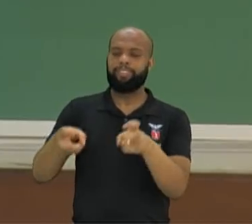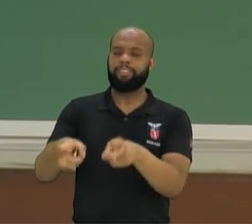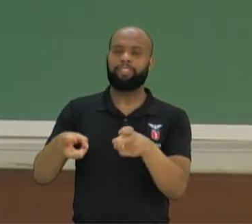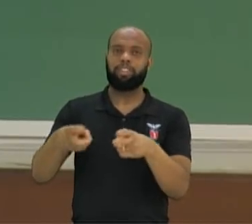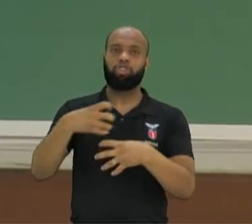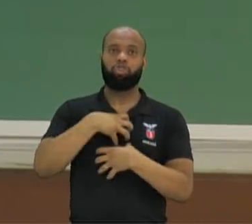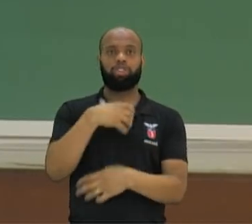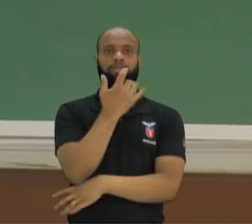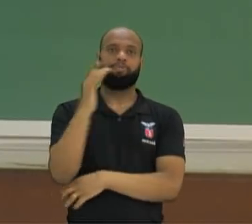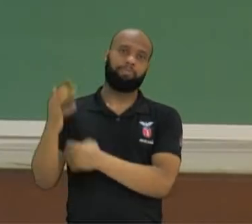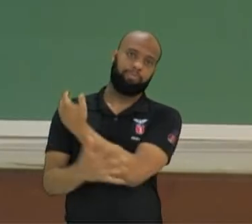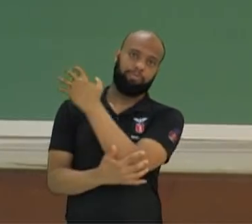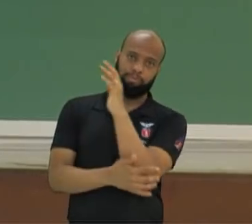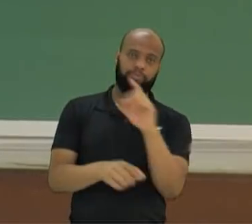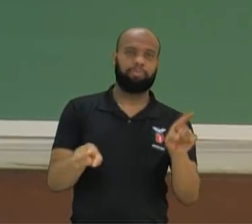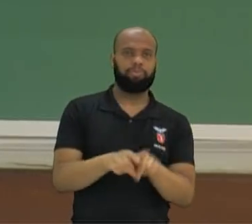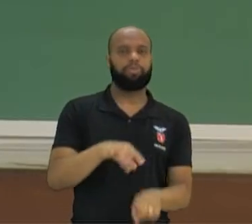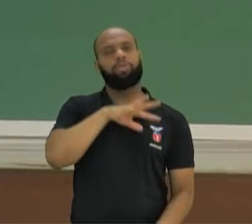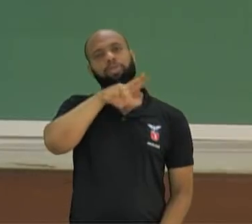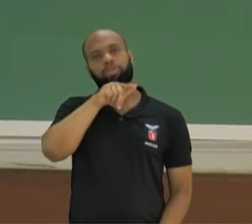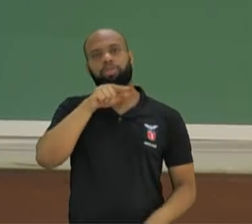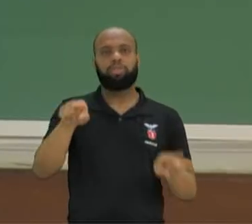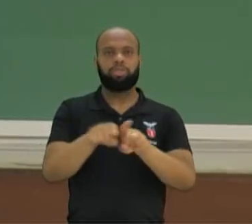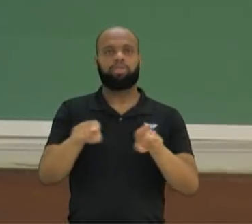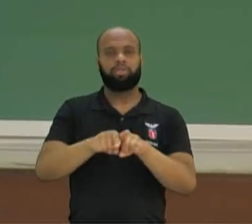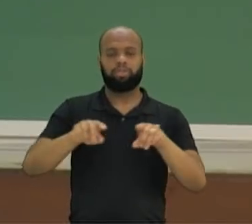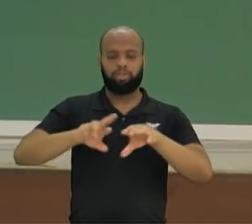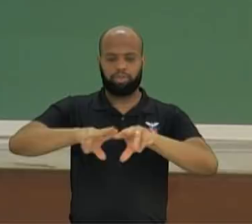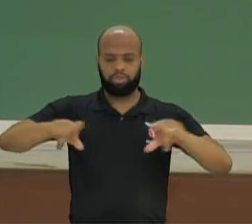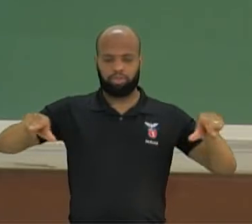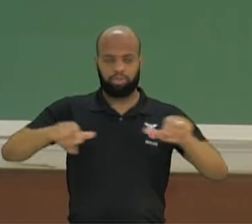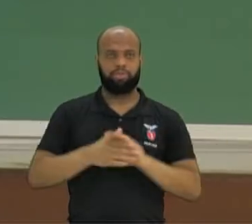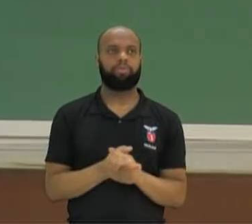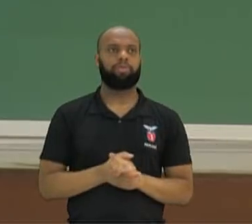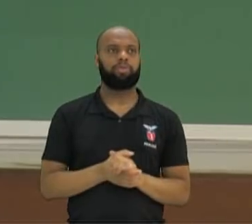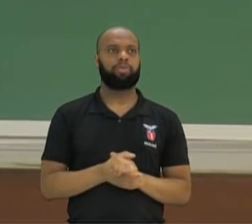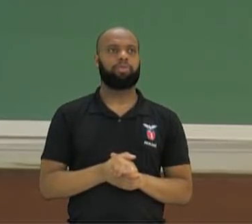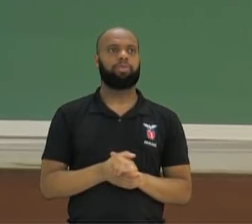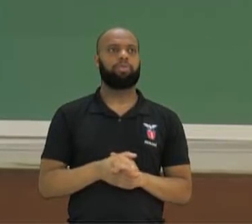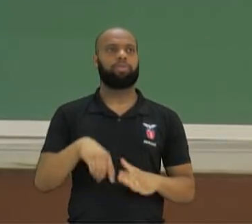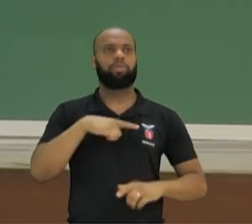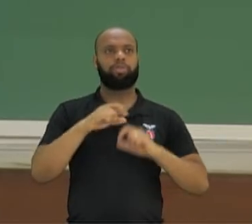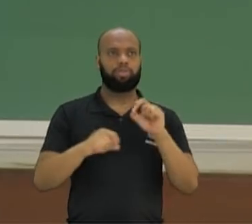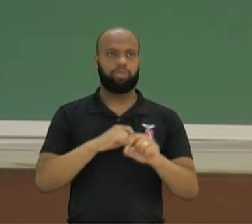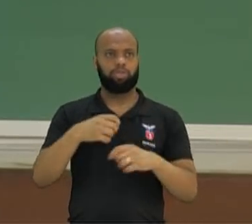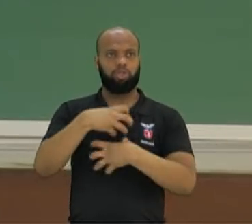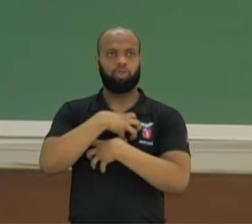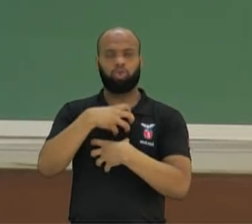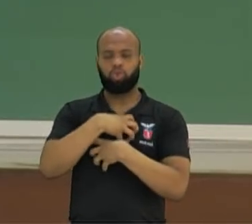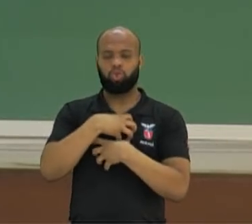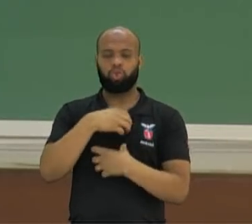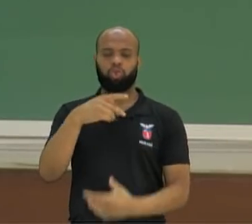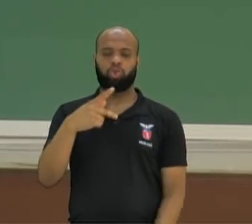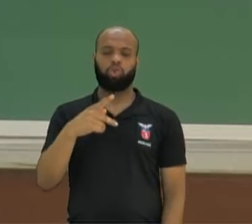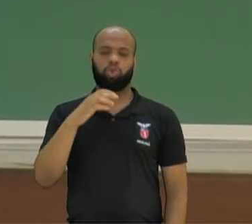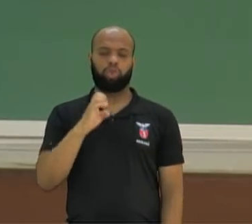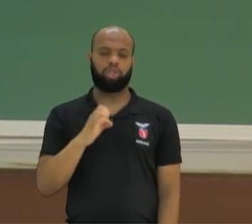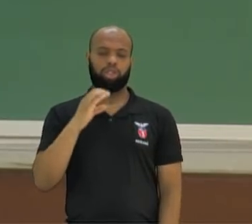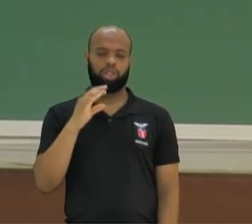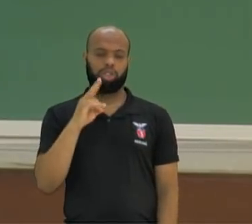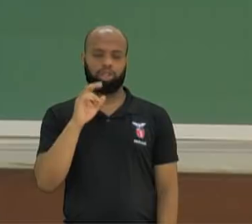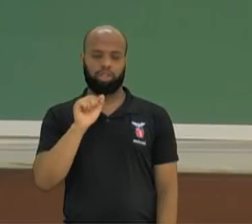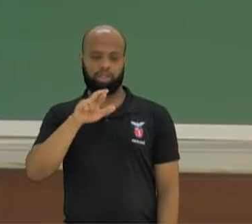ser vegetal, animal ou mineral. A pecuária, né, que eu falei, pode ser intensiva ou extensiva, e